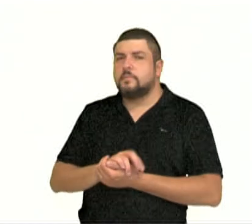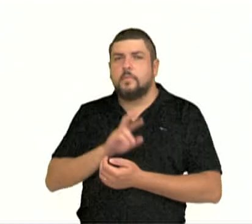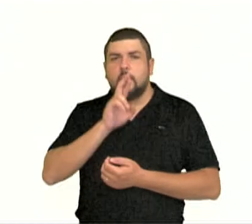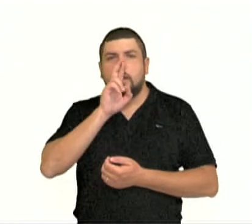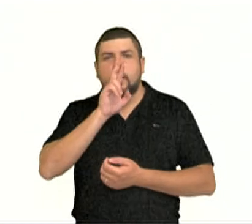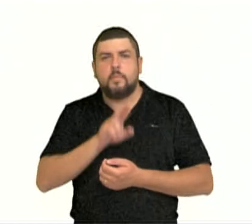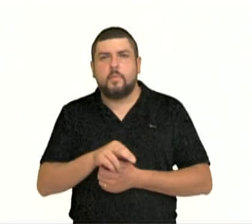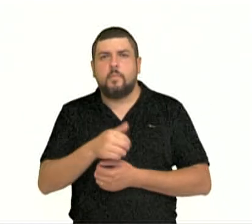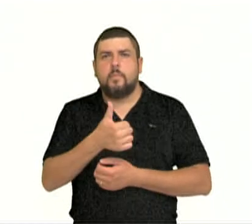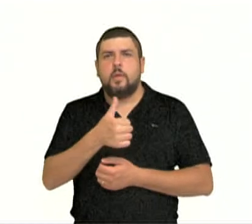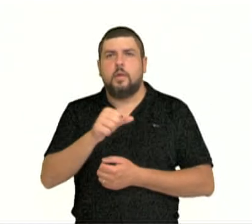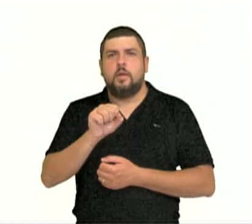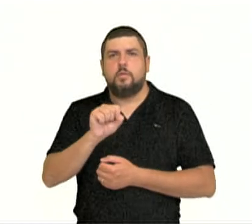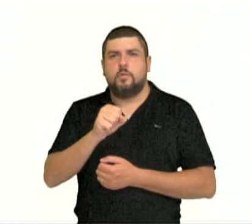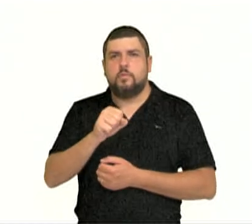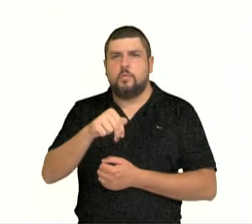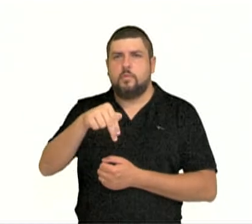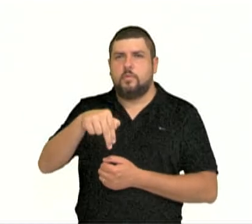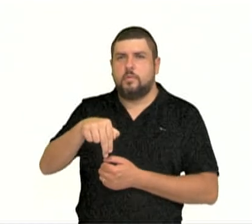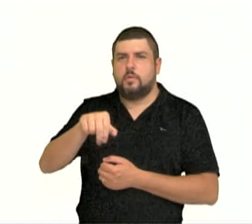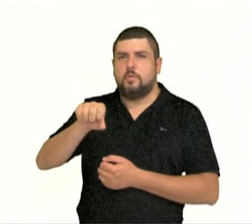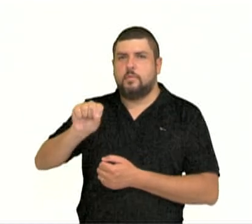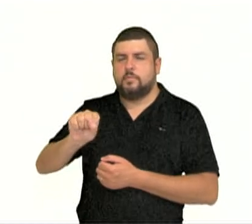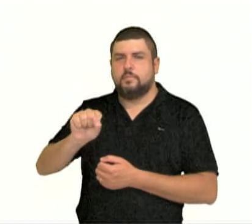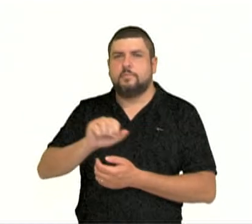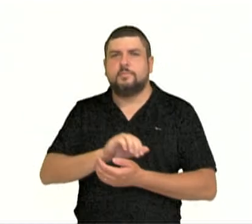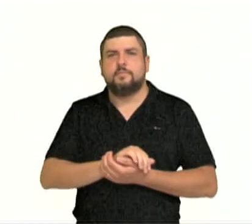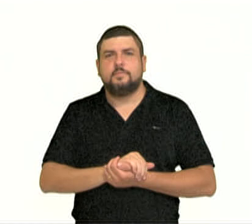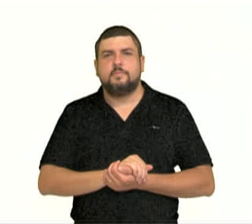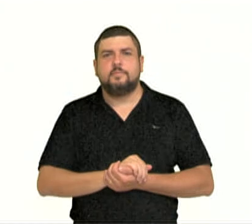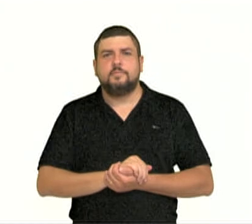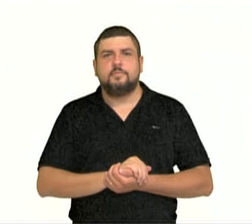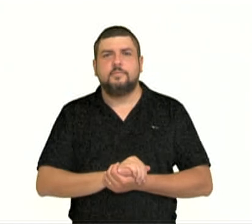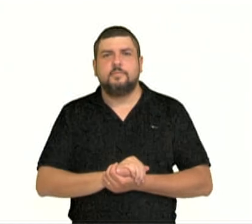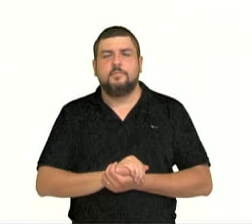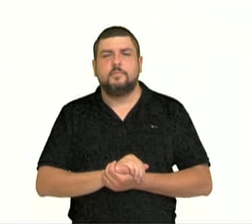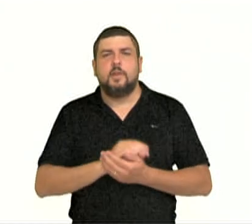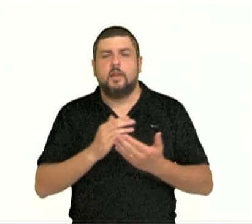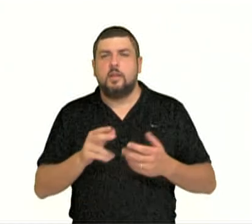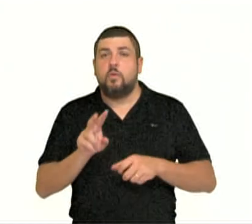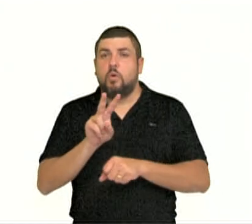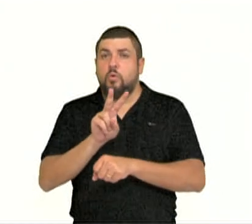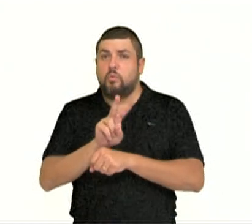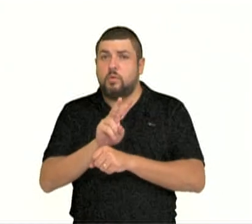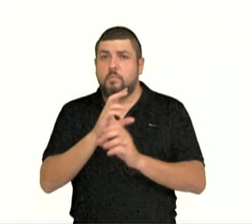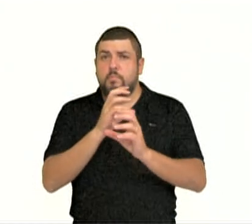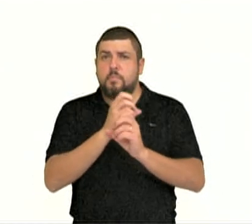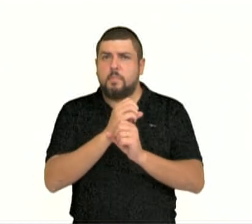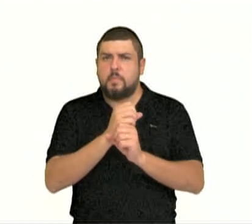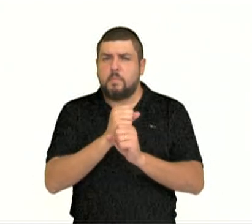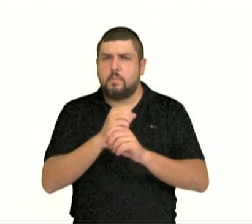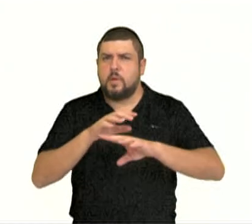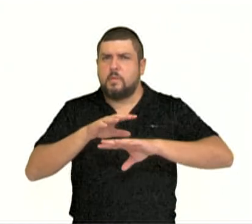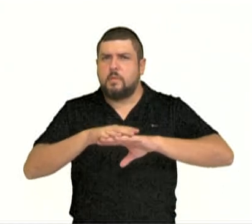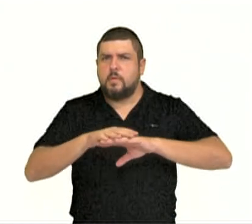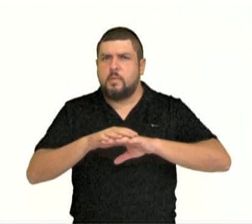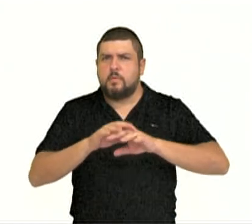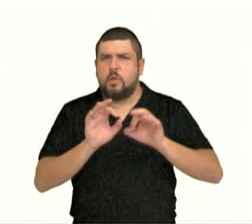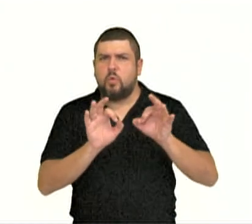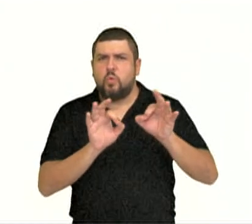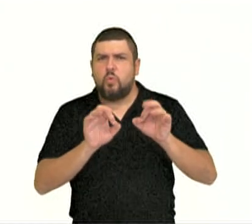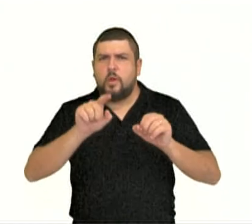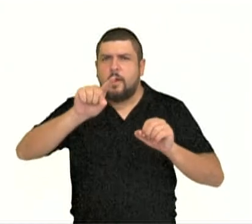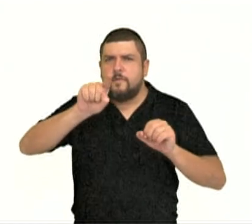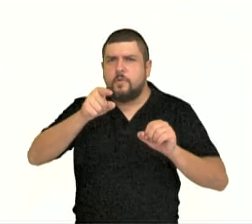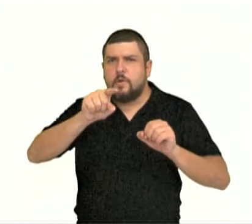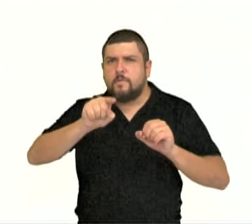18 Newton por segundo, certo? Tome cuidado lá com as casinhas, com as vírgulas, e não esqueça dos zeros,